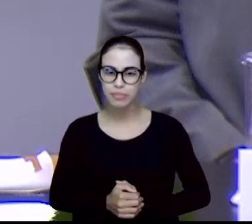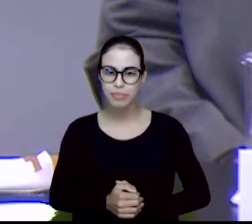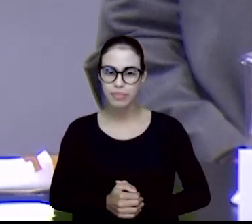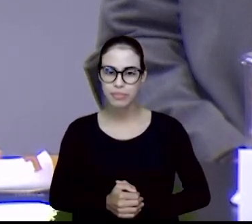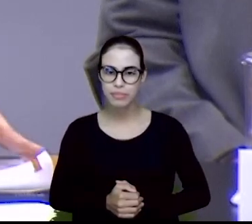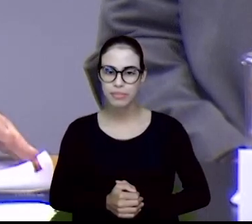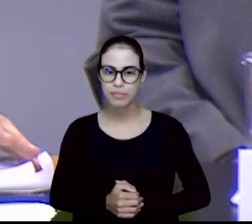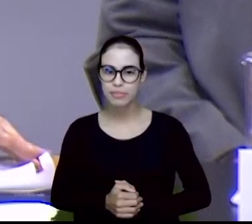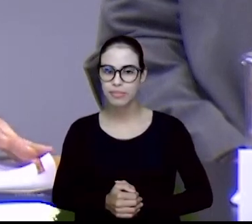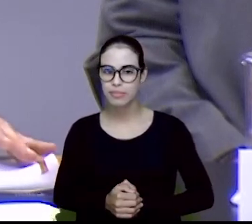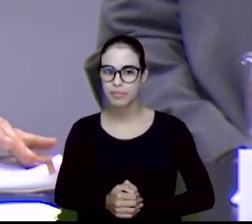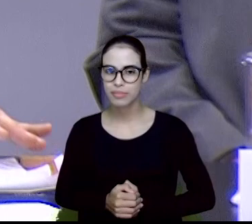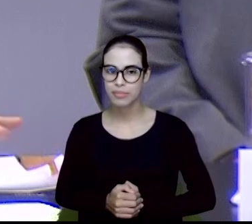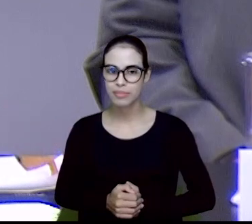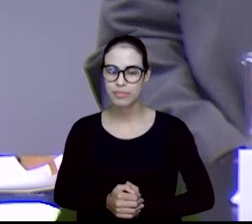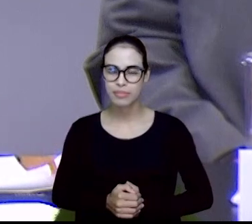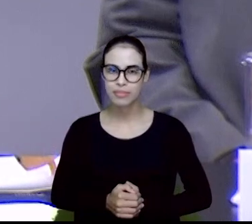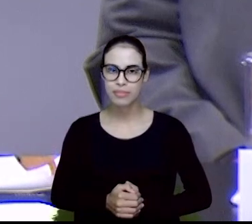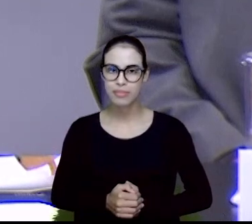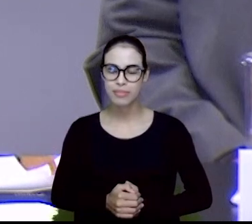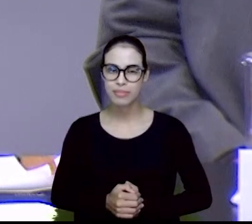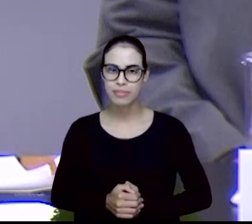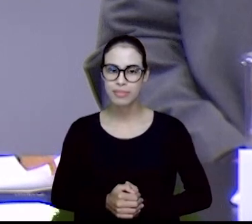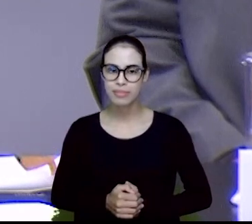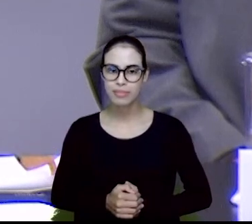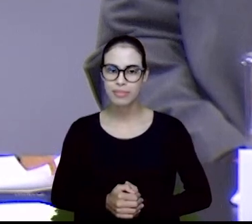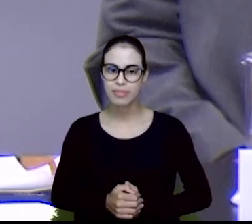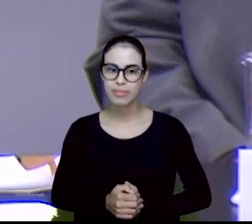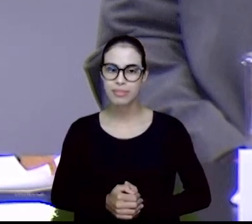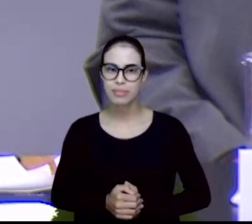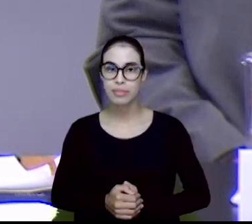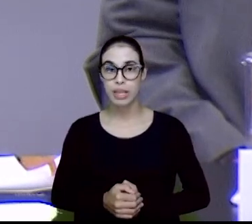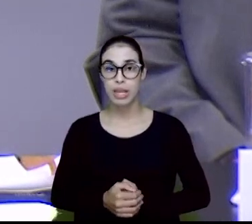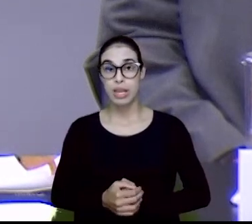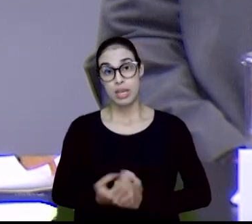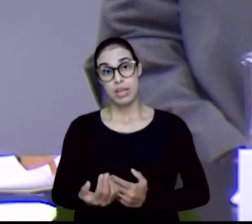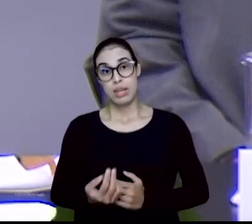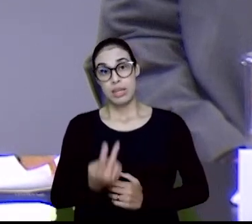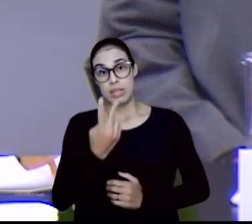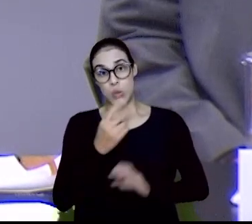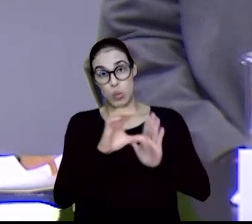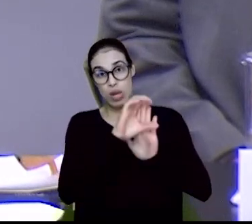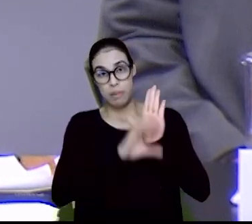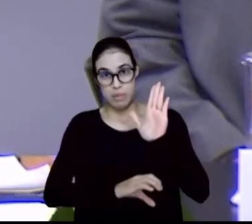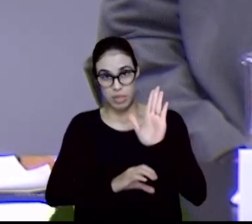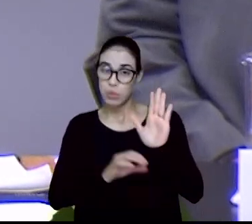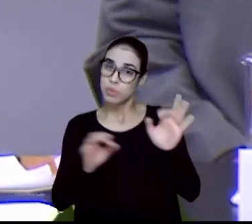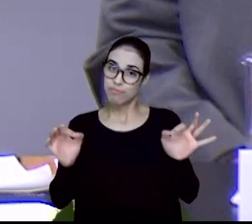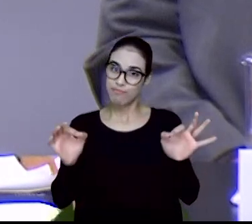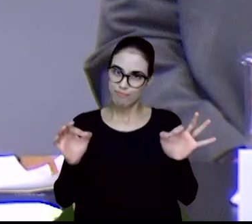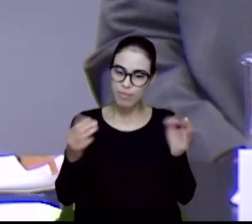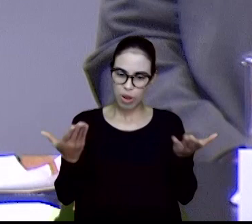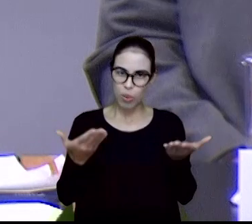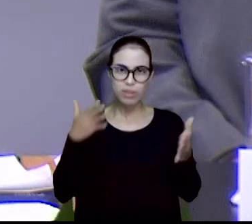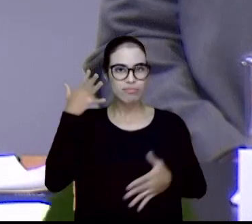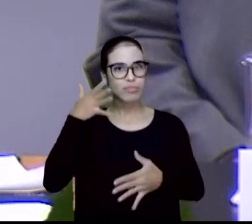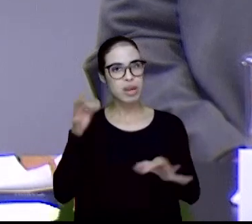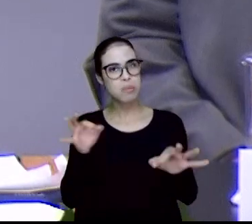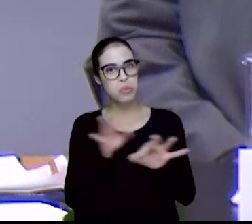encerro aqui o segundo capítulo, que é um pouco trabalhar essas categorias